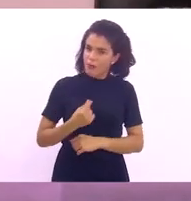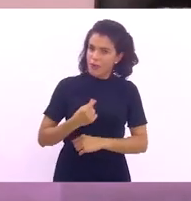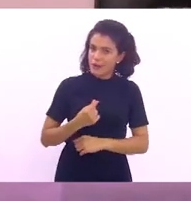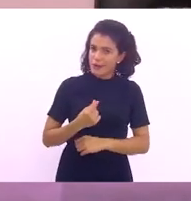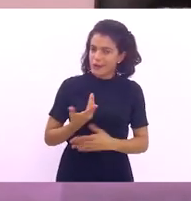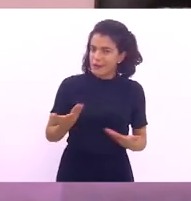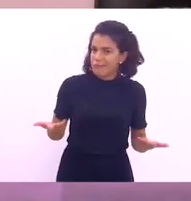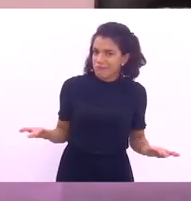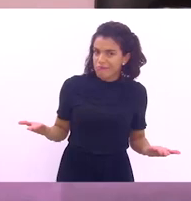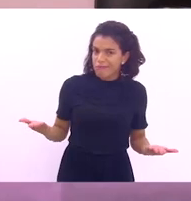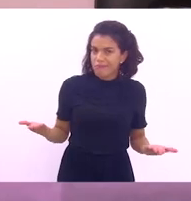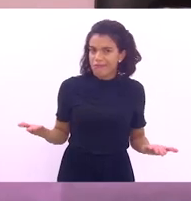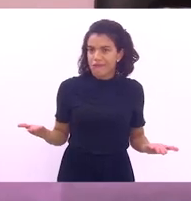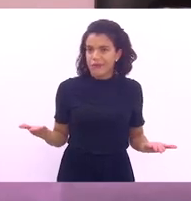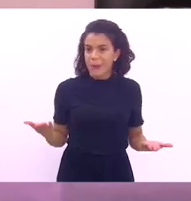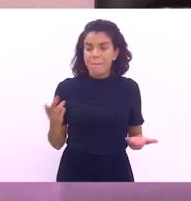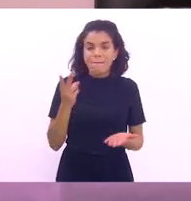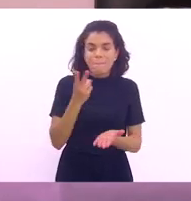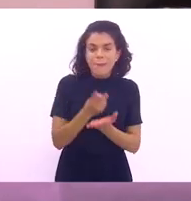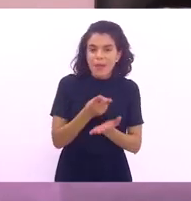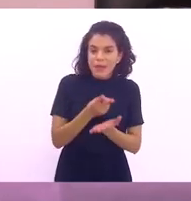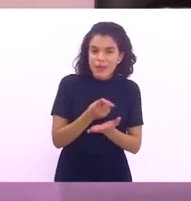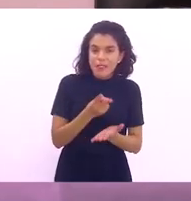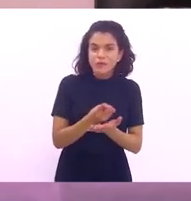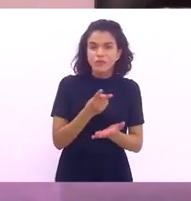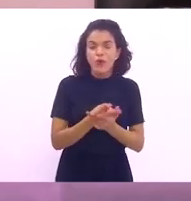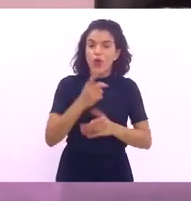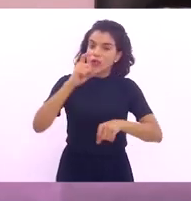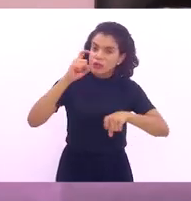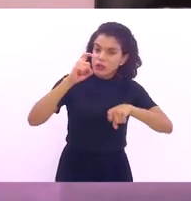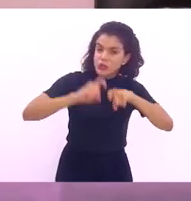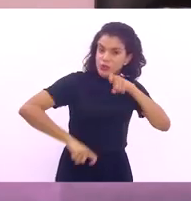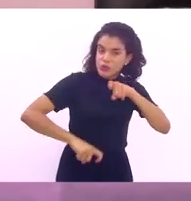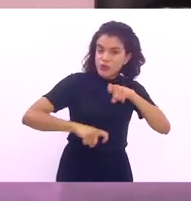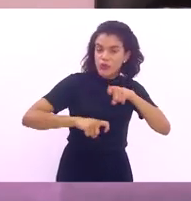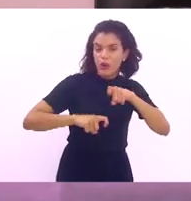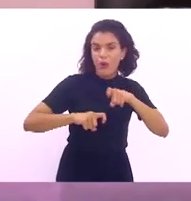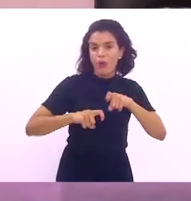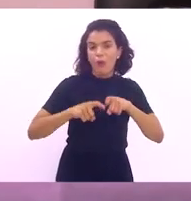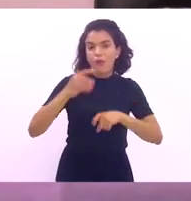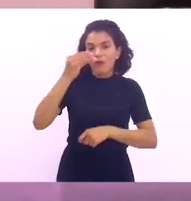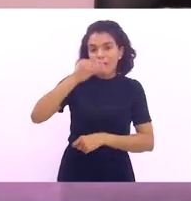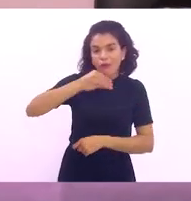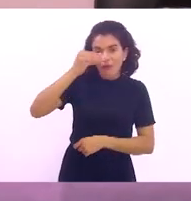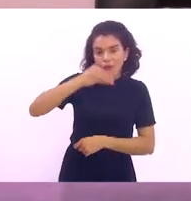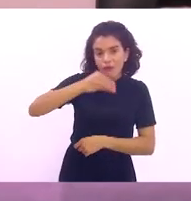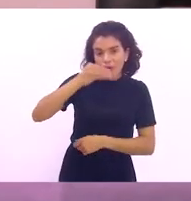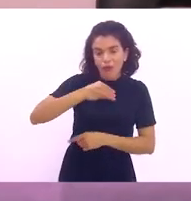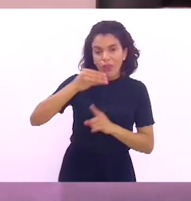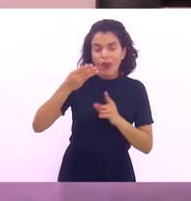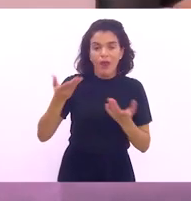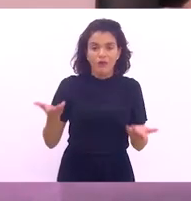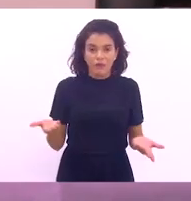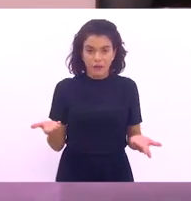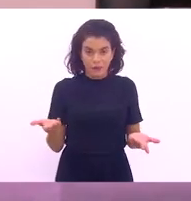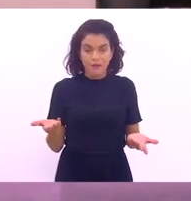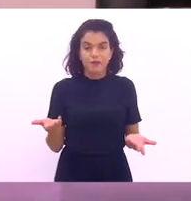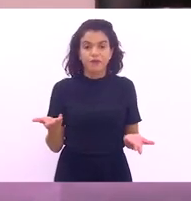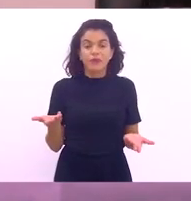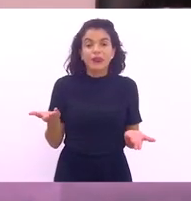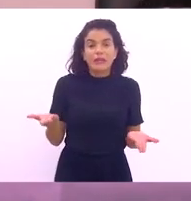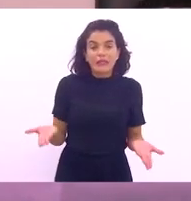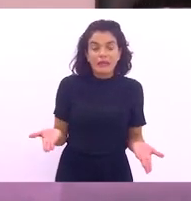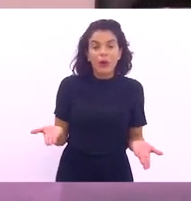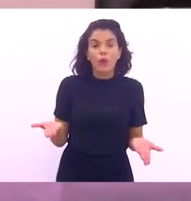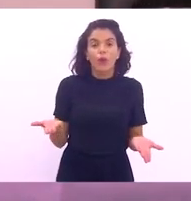não é ainda quando são estupros de vulneráveis a portanto para além dos